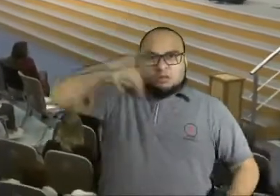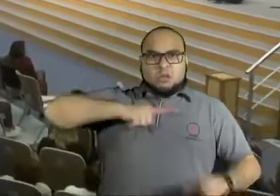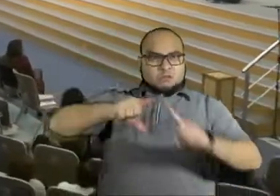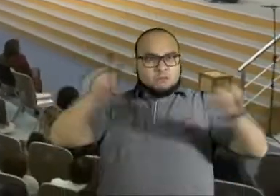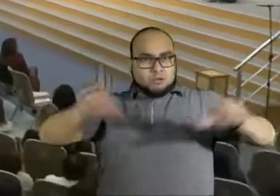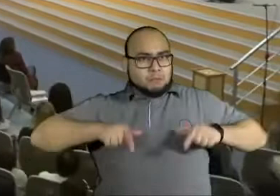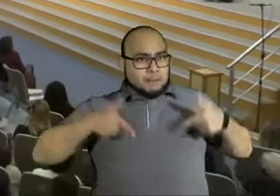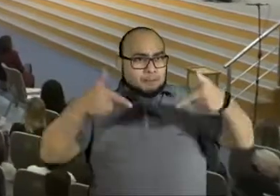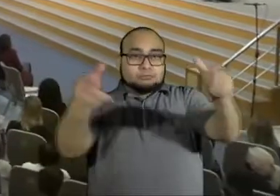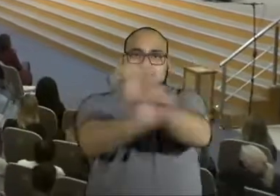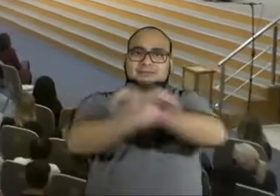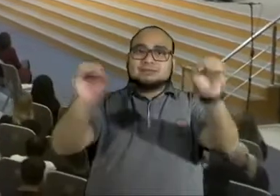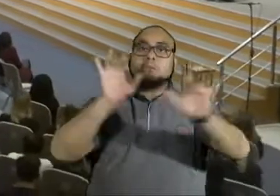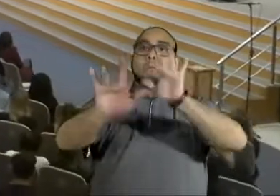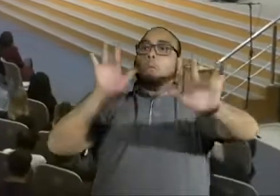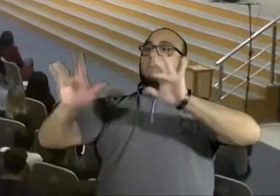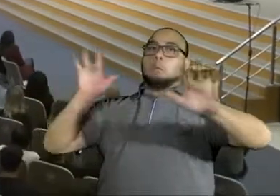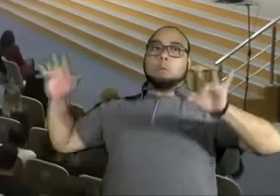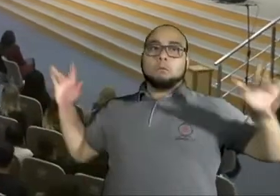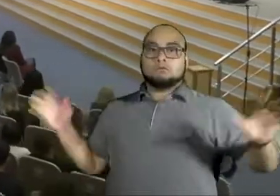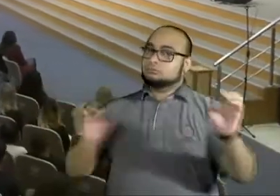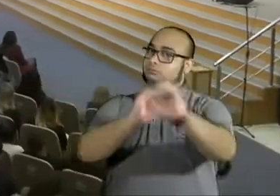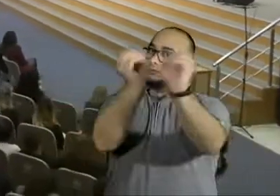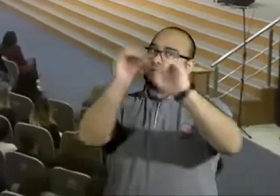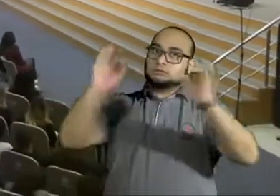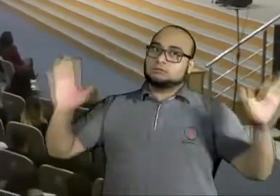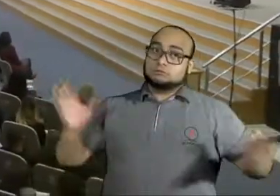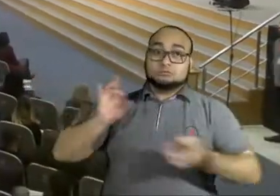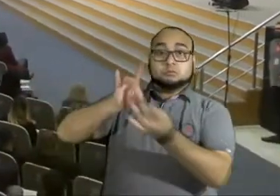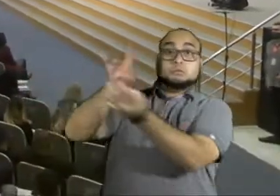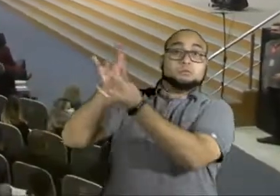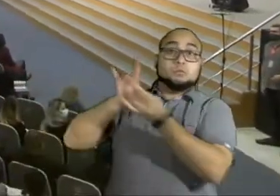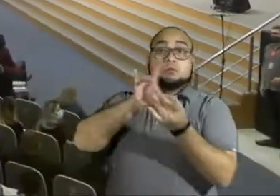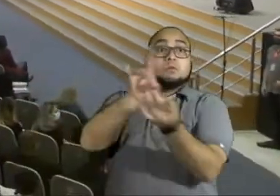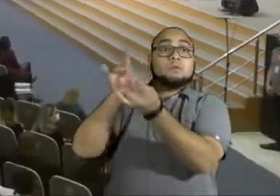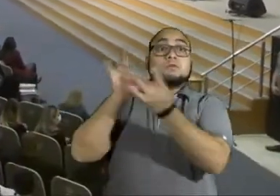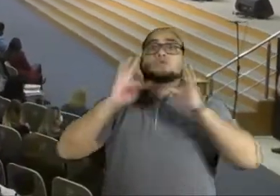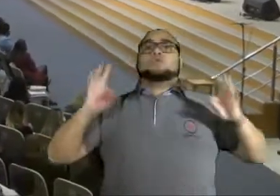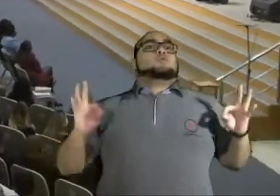não? Porque você prefere espiritualizar.